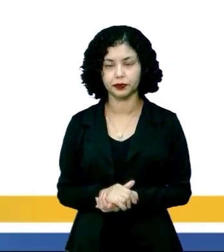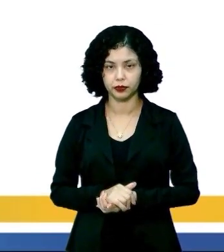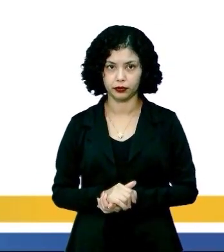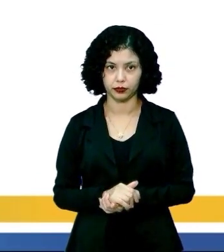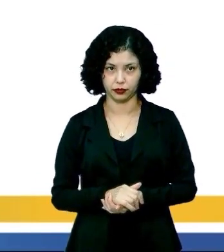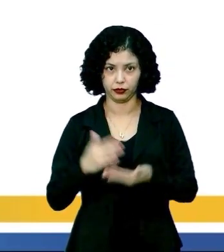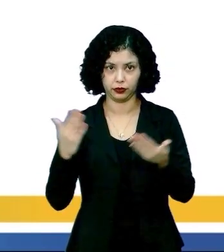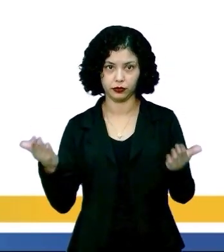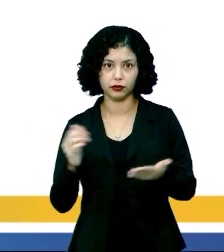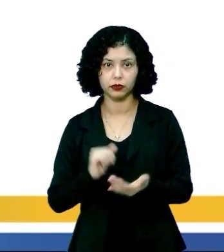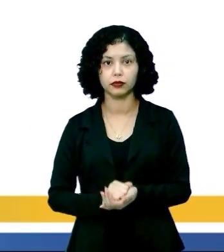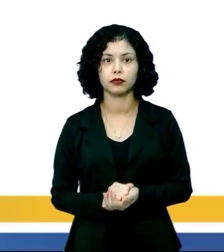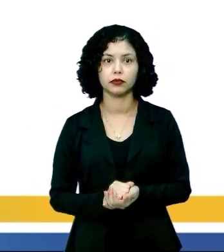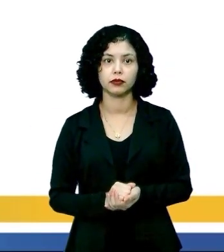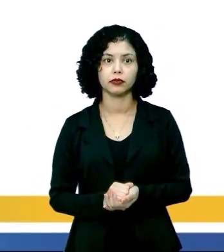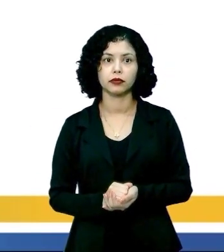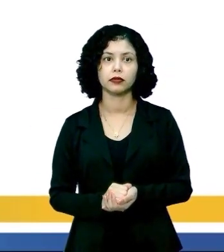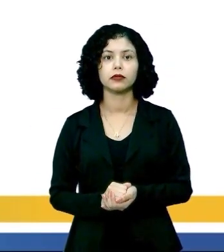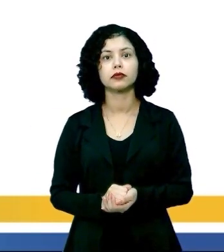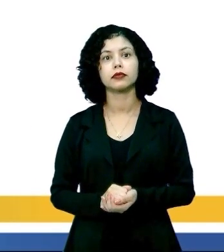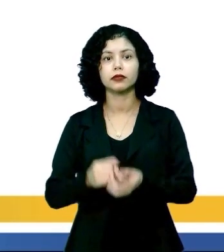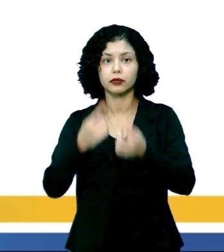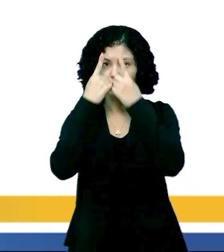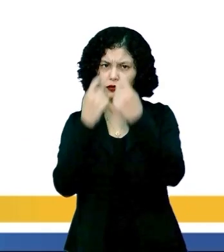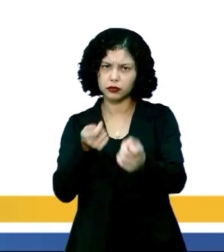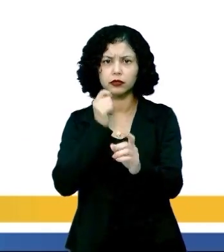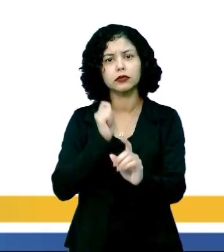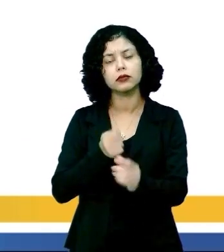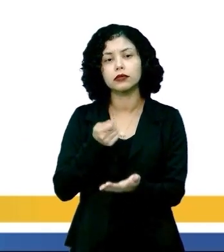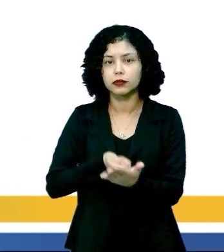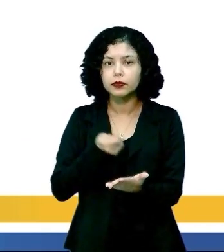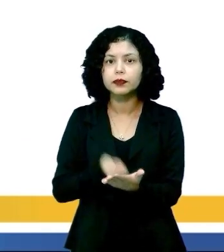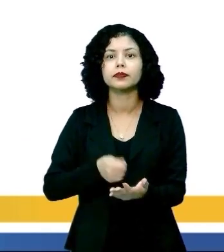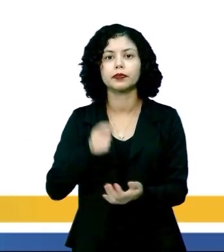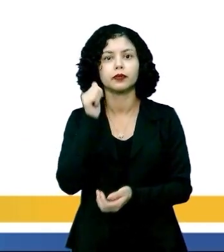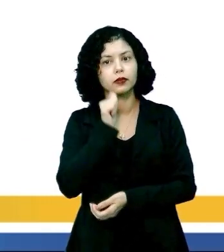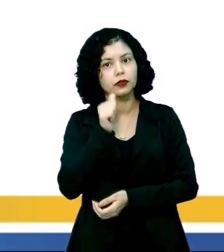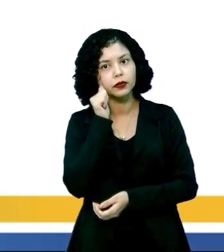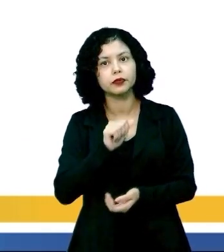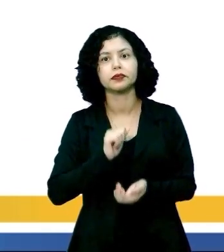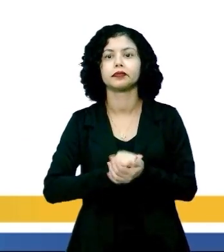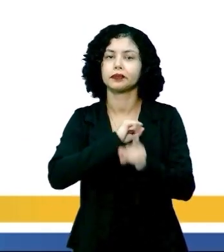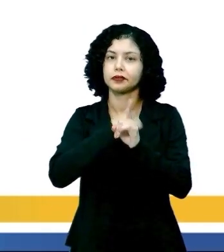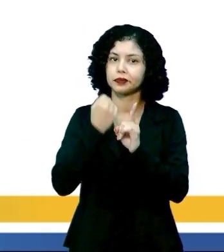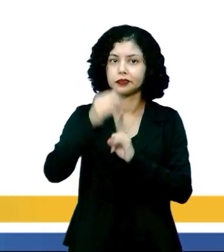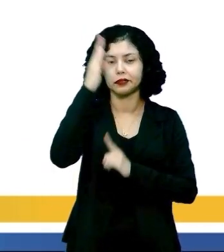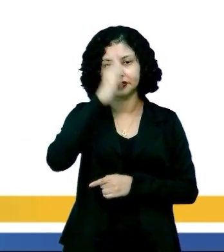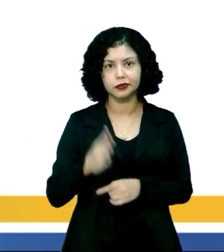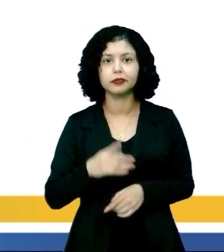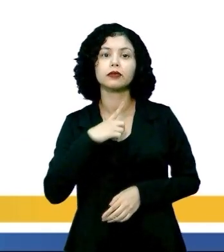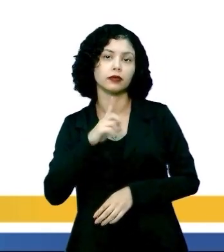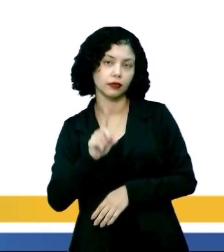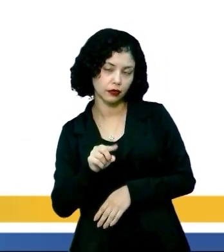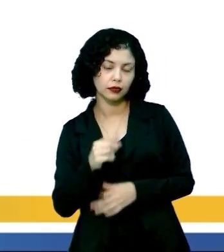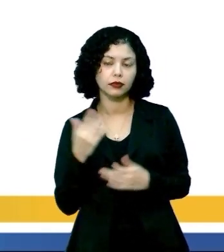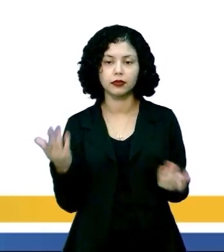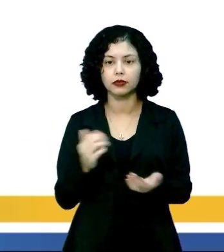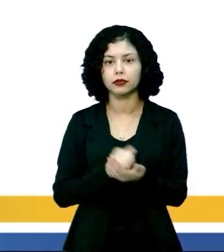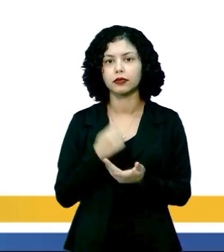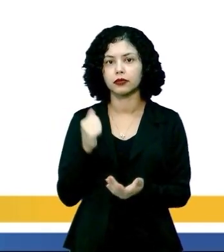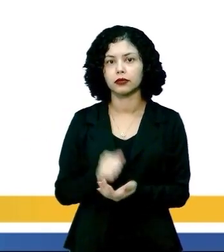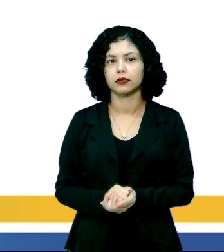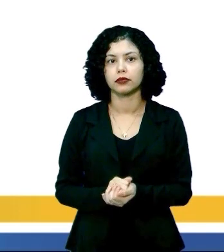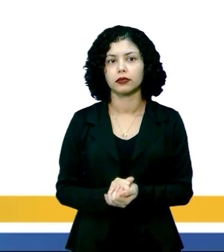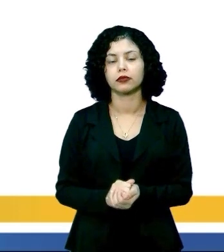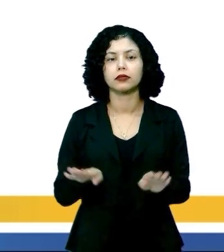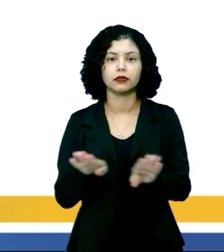E então, nós temos aí a persistência da violência contra a mulher na sociedade brasileira. Tinha um título, o título não é obrigatório